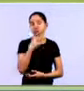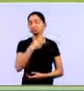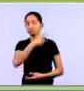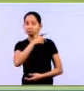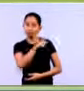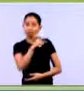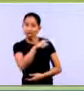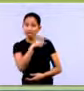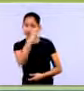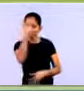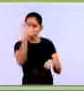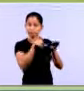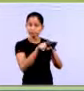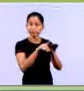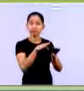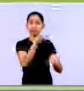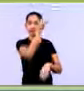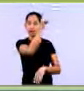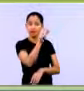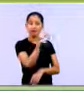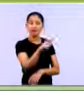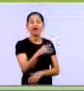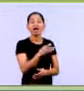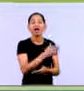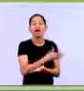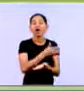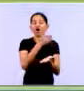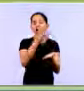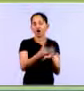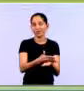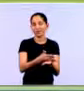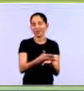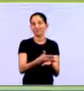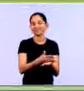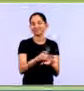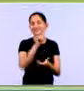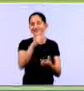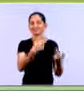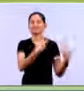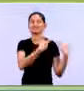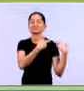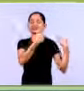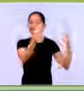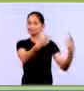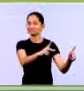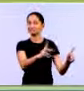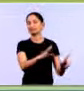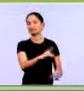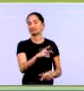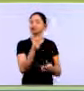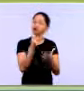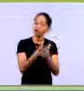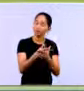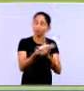passivo realizou, vai nascer a obrigação tributária. No instante em que essa obrigação tributária